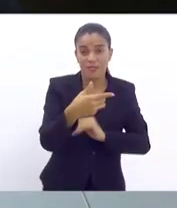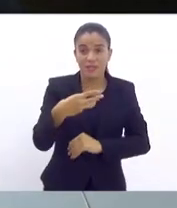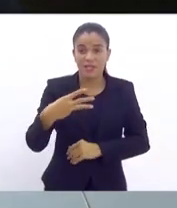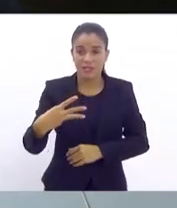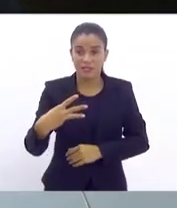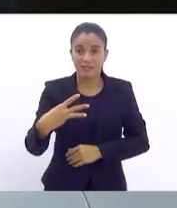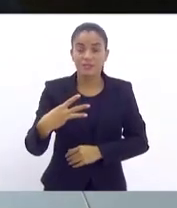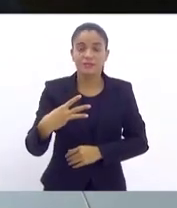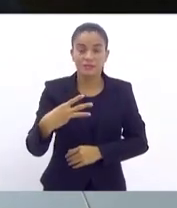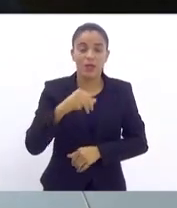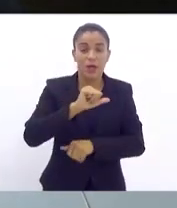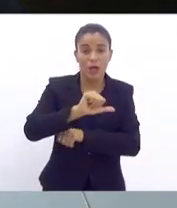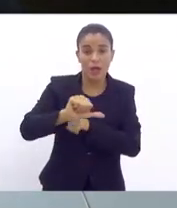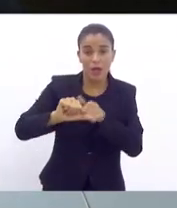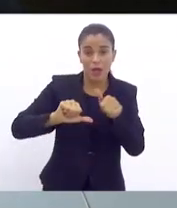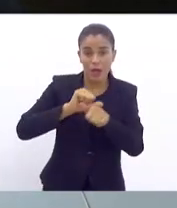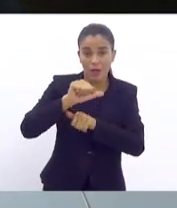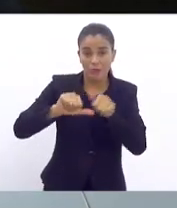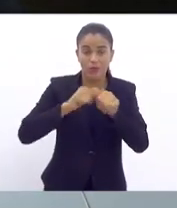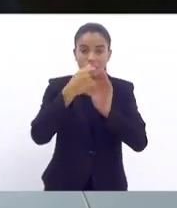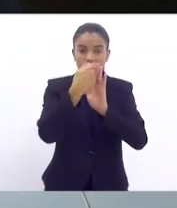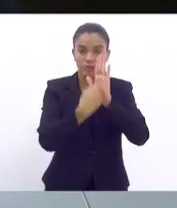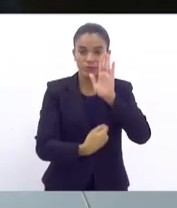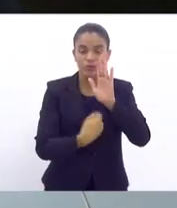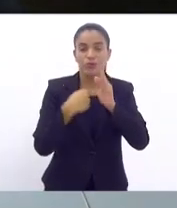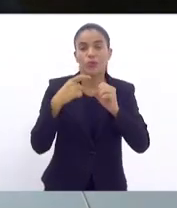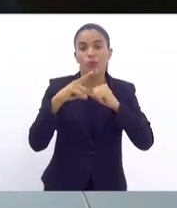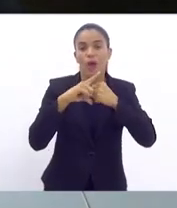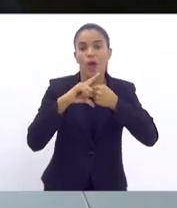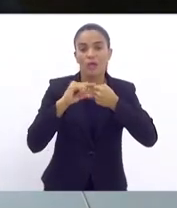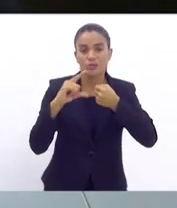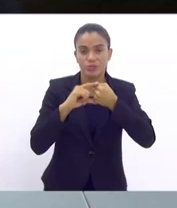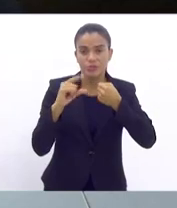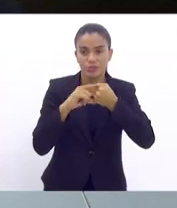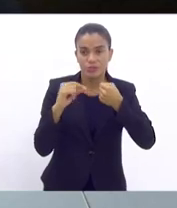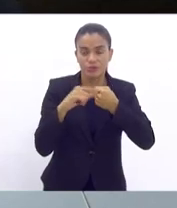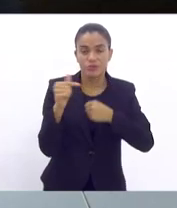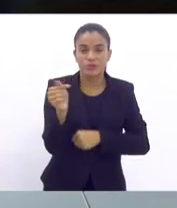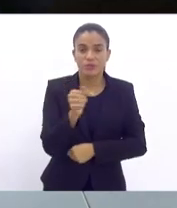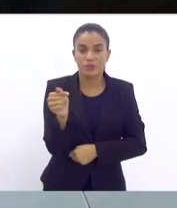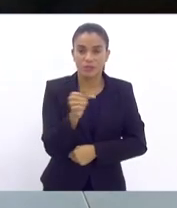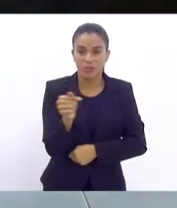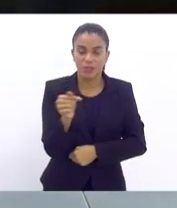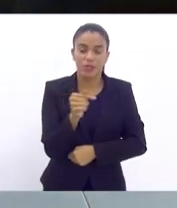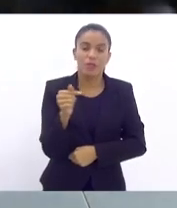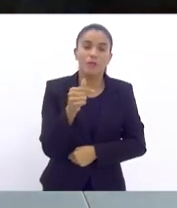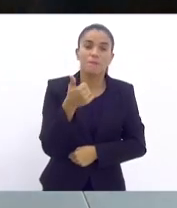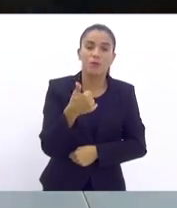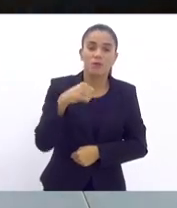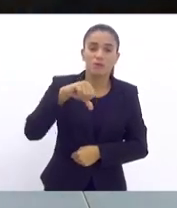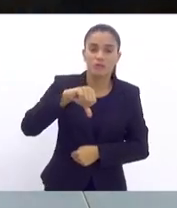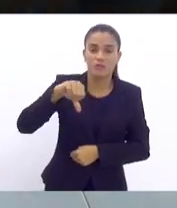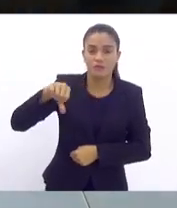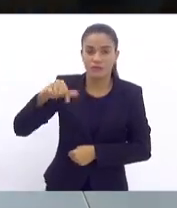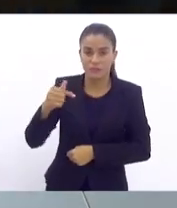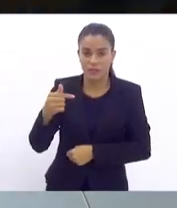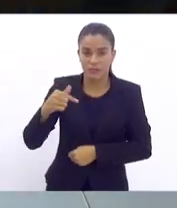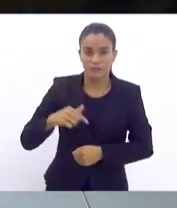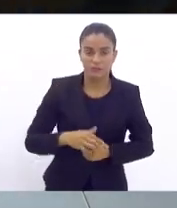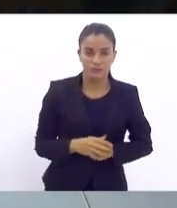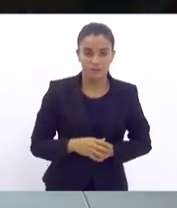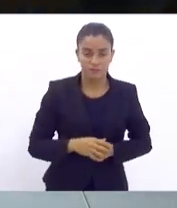de 23 alteração a redação do artigo 11 da Lei 2877 de 22 dezembro 97 perfeito